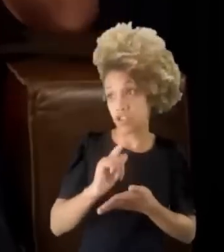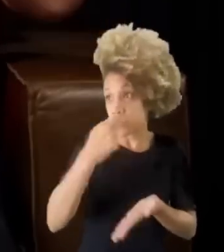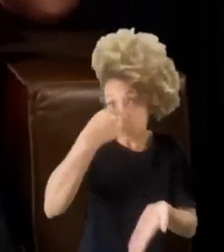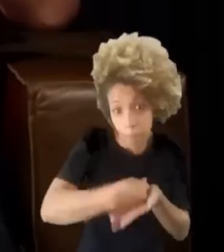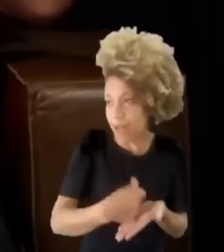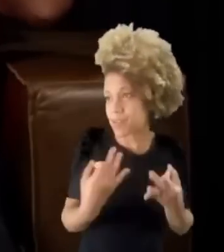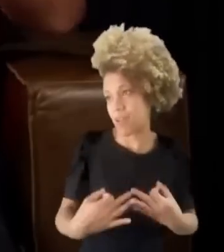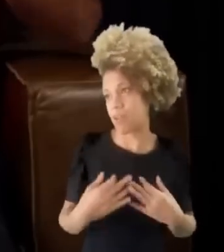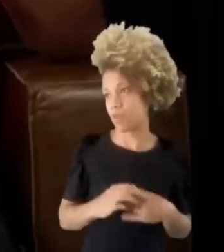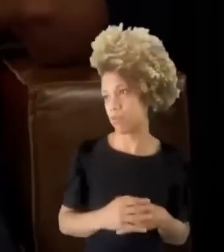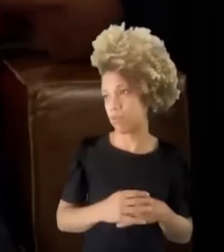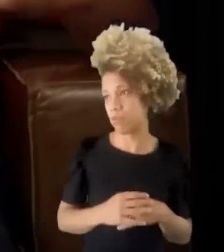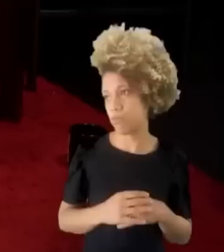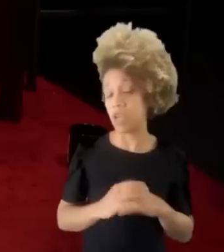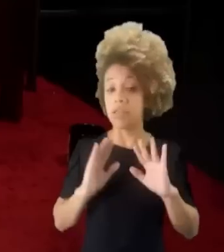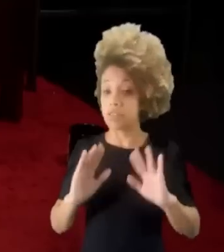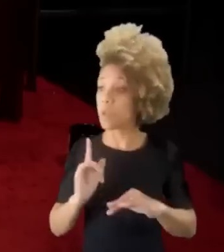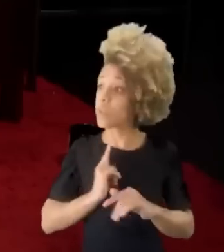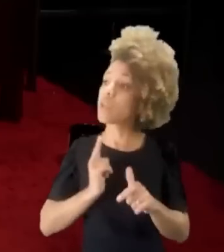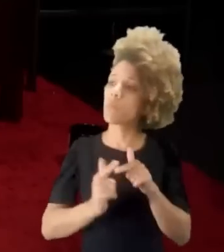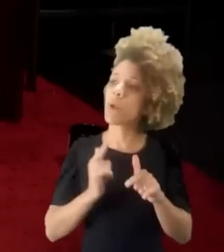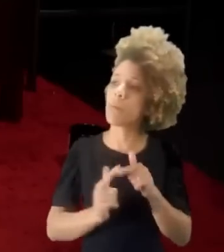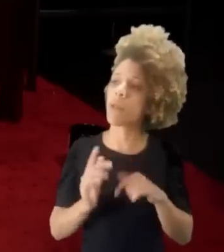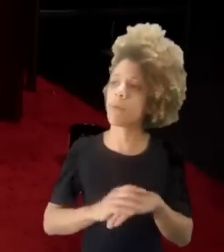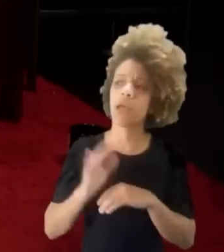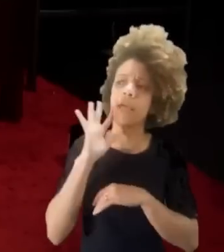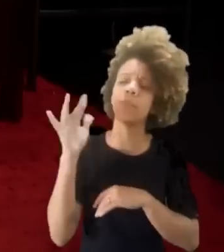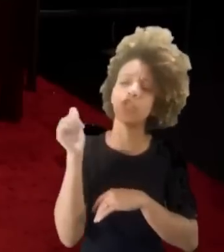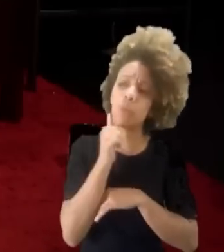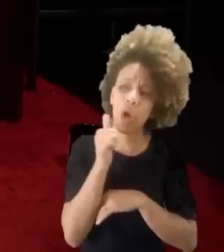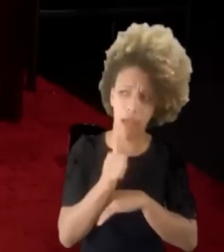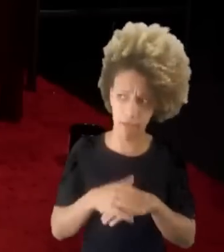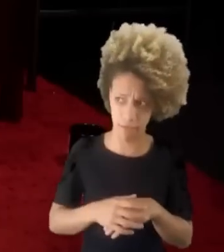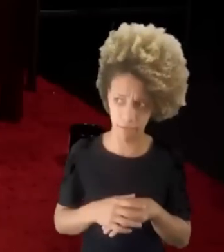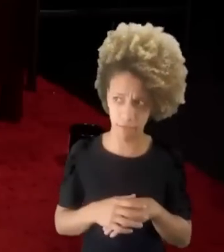tá me pagando direito então então tipo assim tem esse problema mesmo